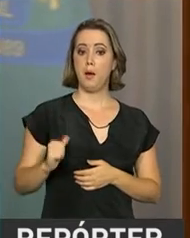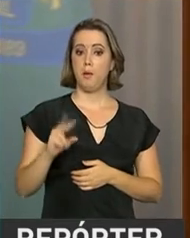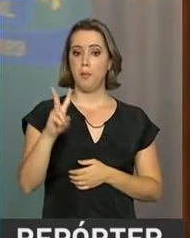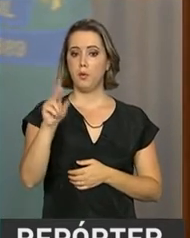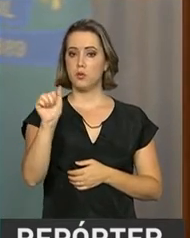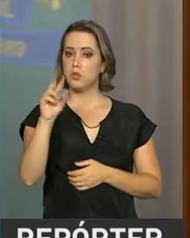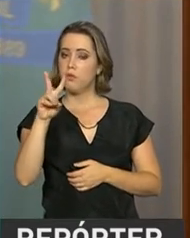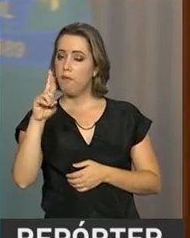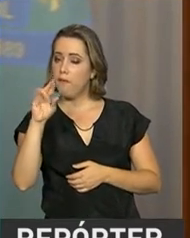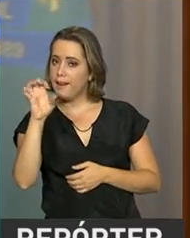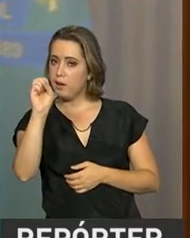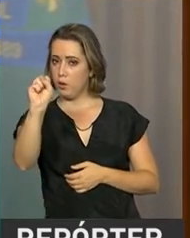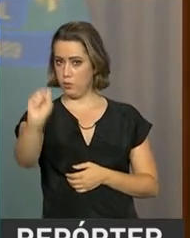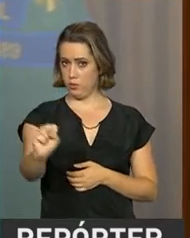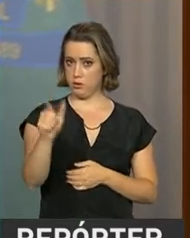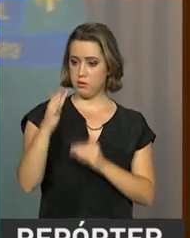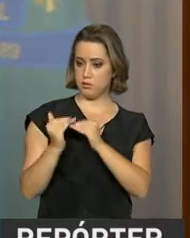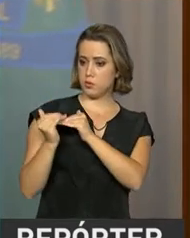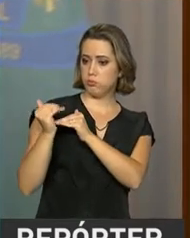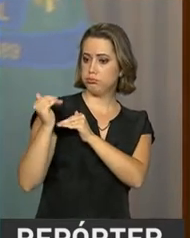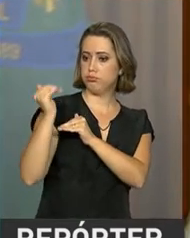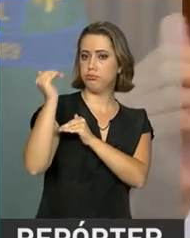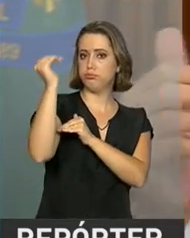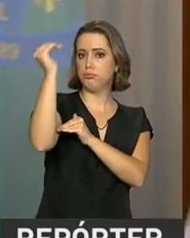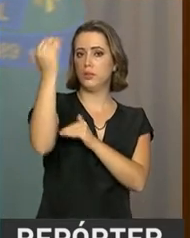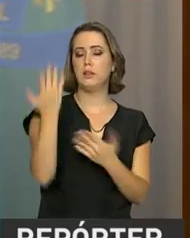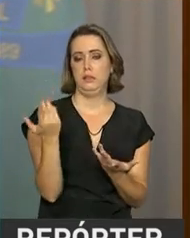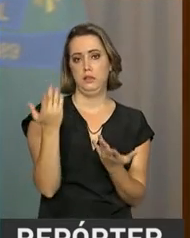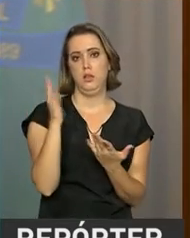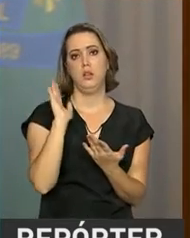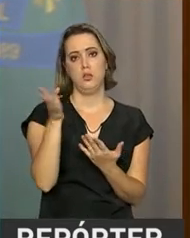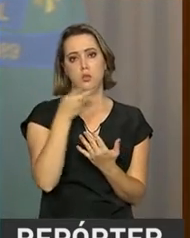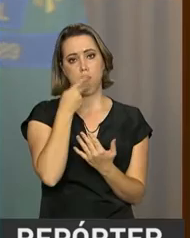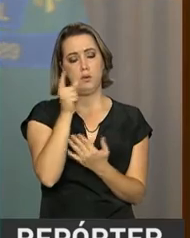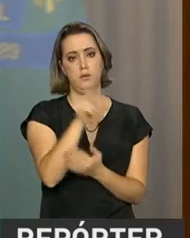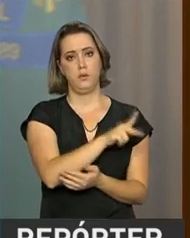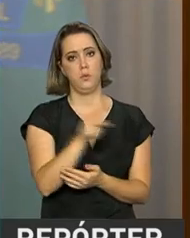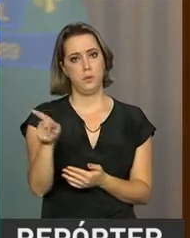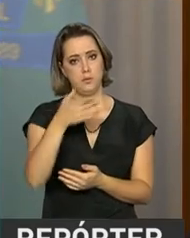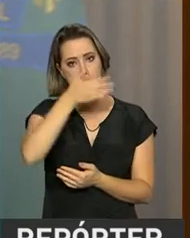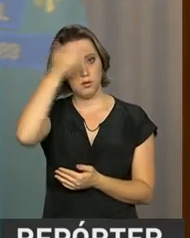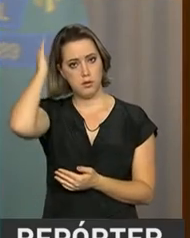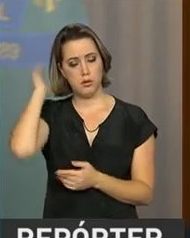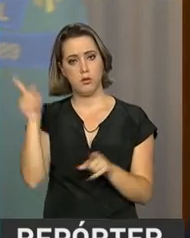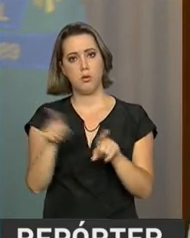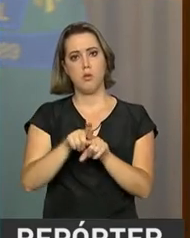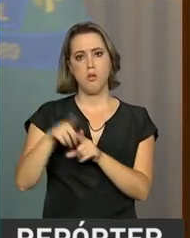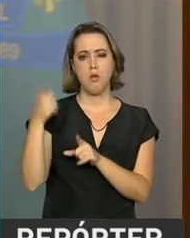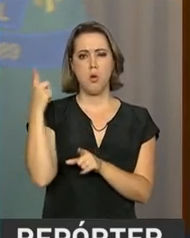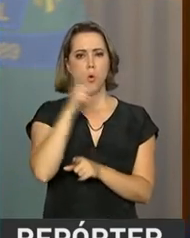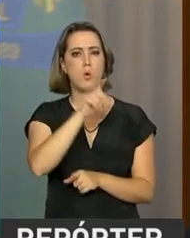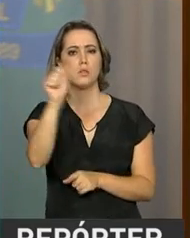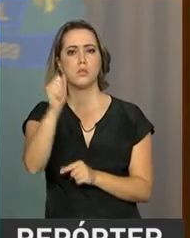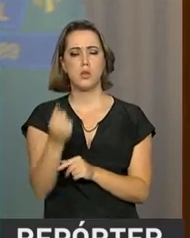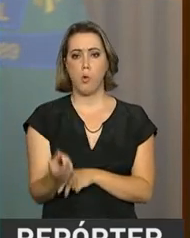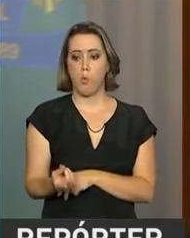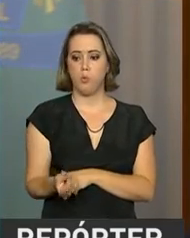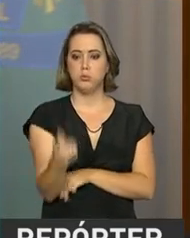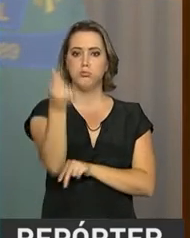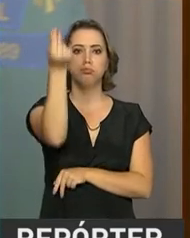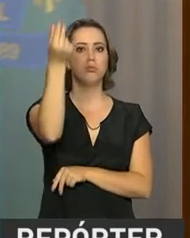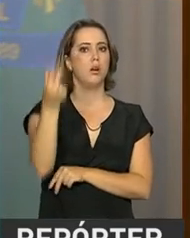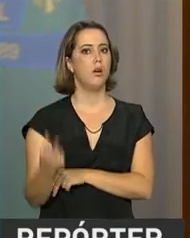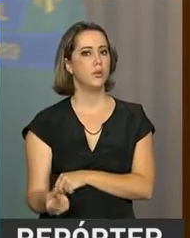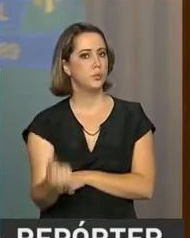com valorização na bolsa com ganho de valor do banco do brasil da